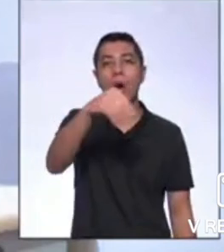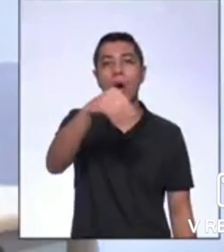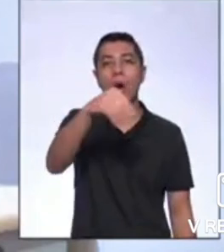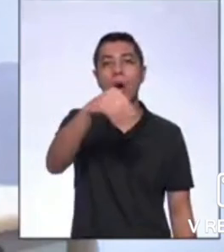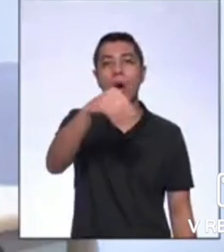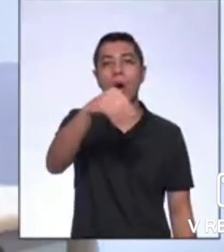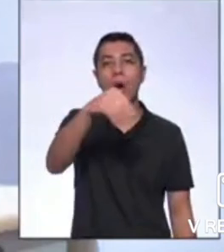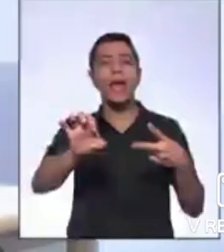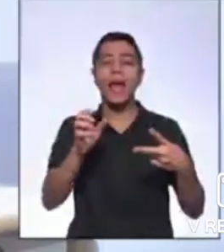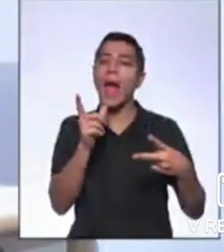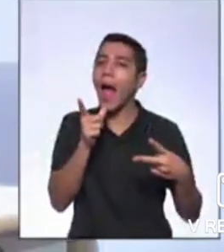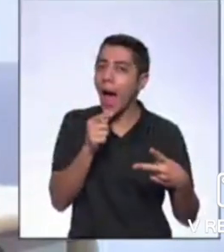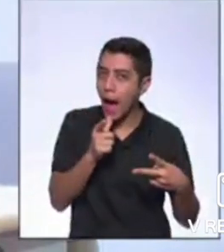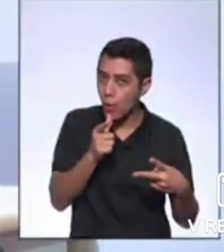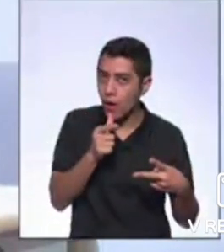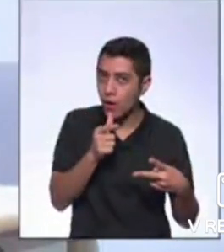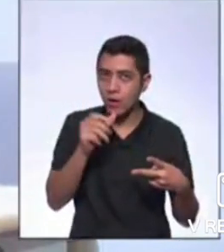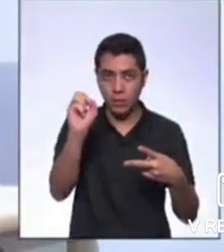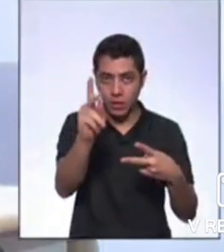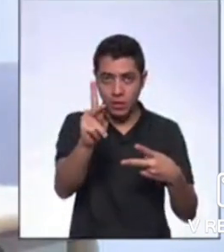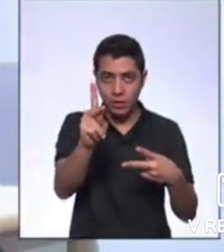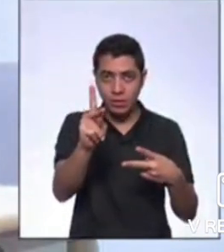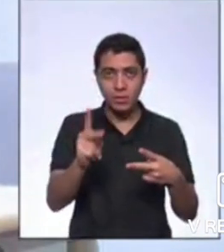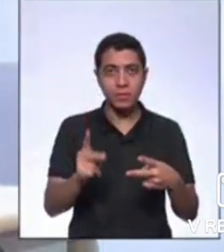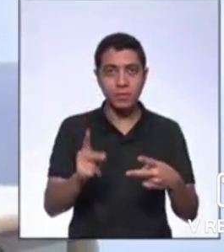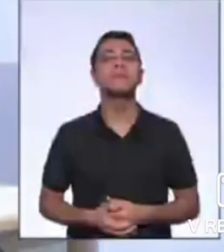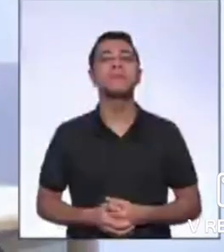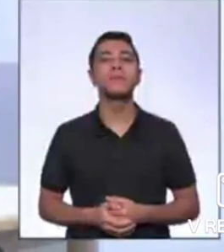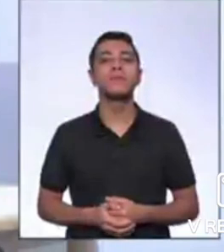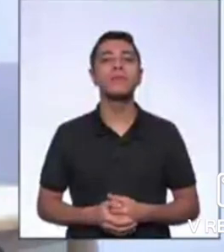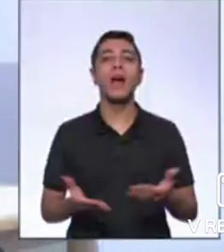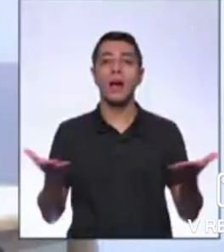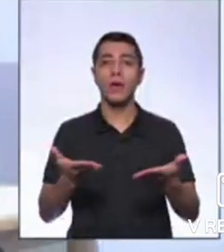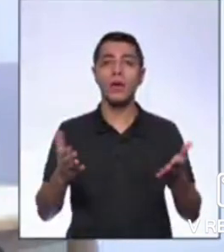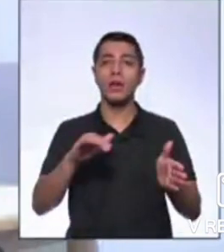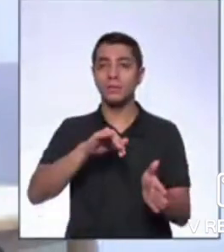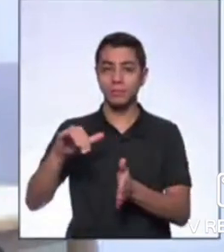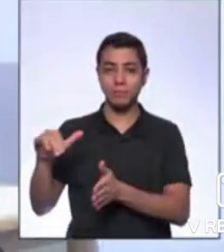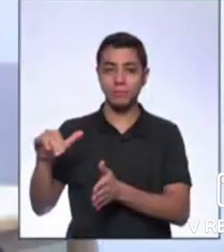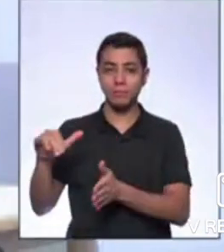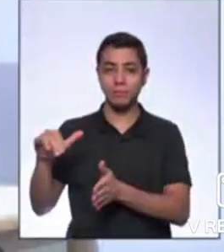Soluto sal e solvente a água, tudo bem? Vamos para uma próxima aqui, então a